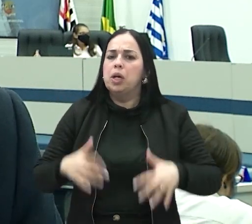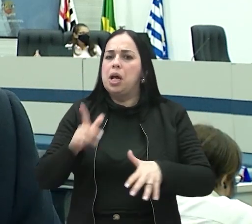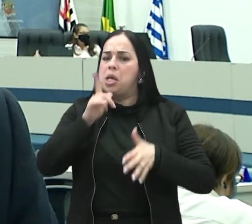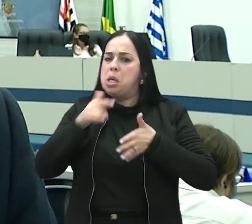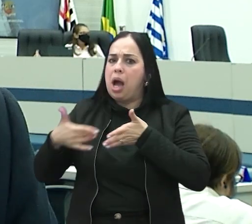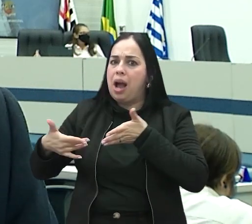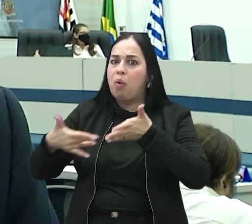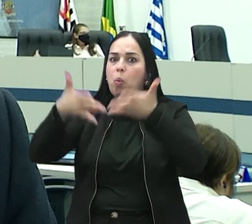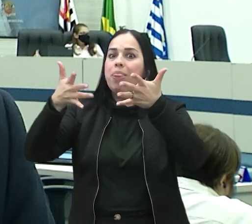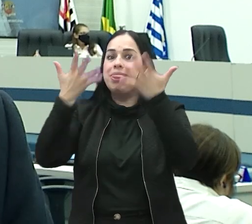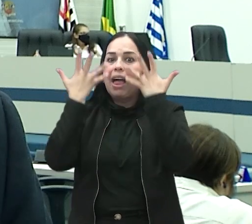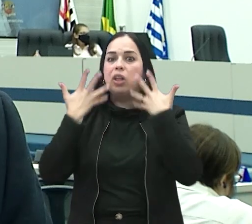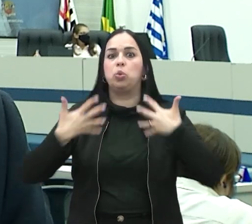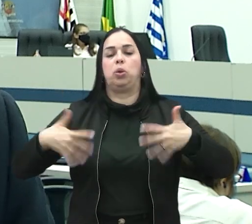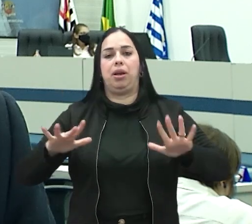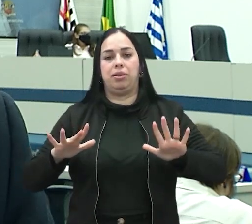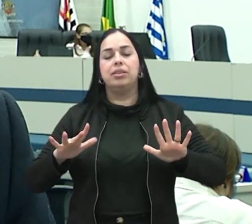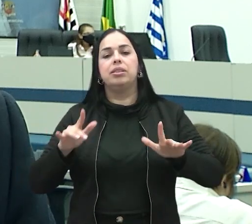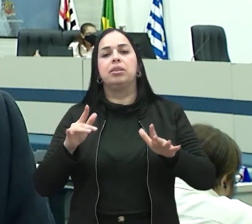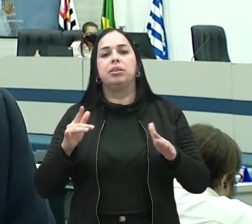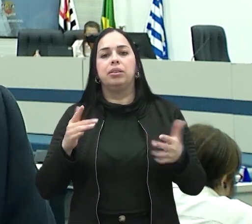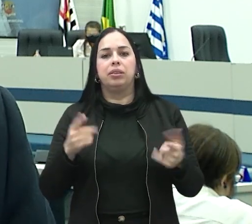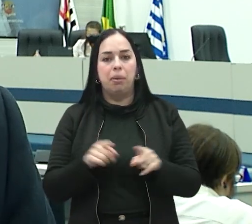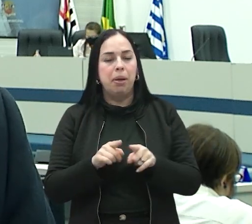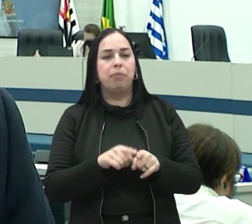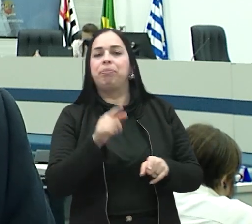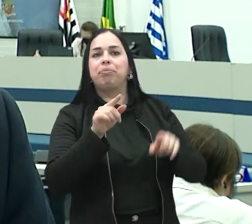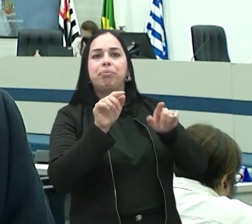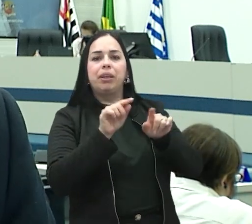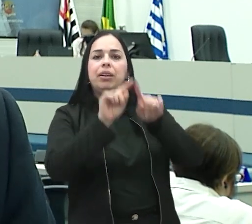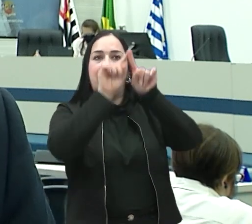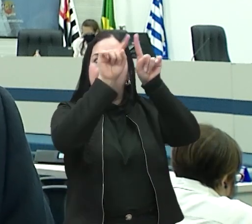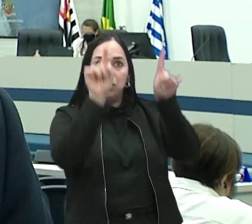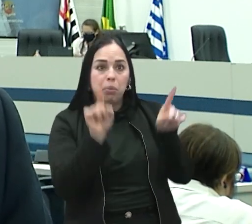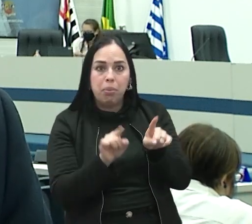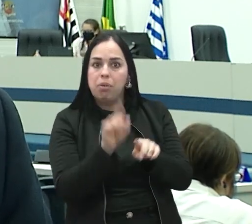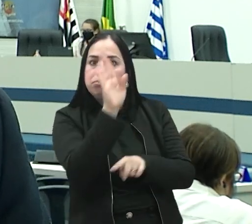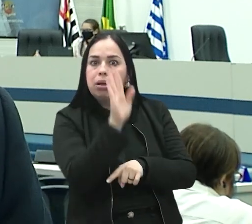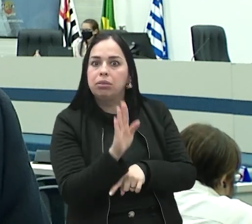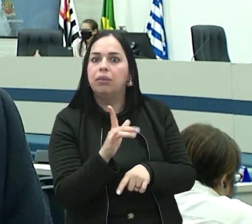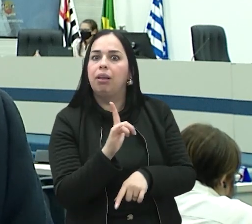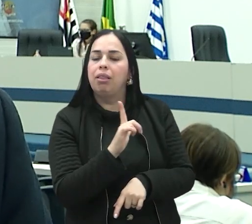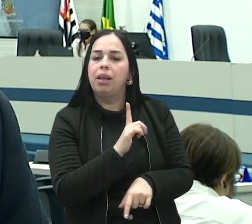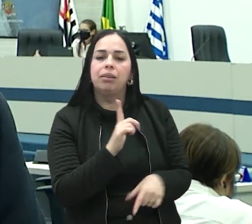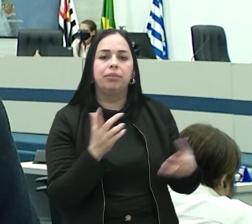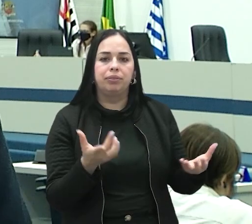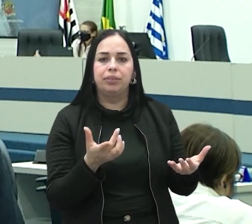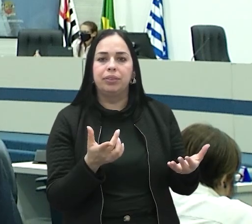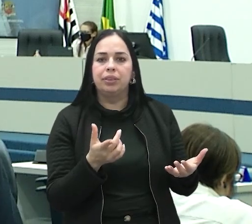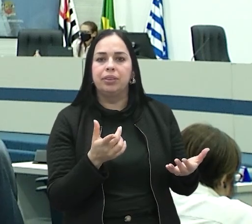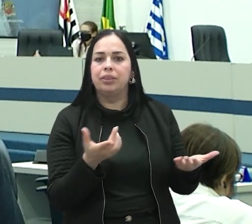mais generosas de recursos naturais do planeta. O maior recurso aquífero está no Brasil,